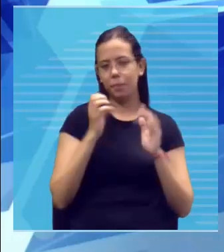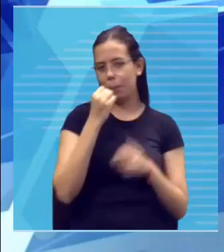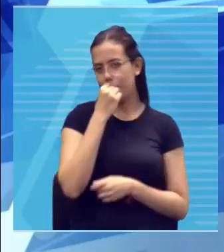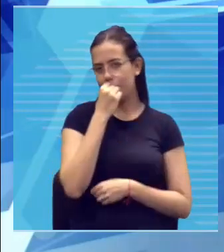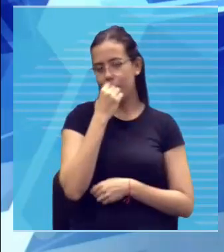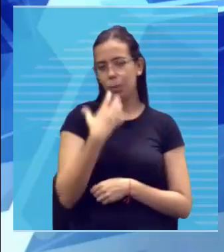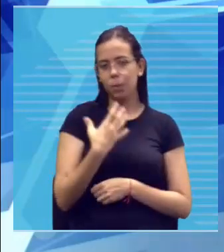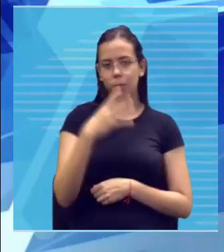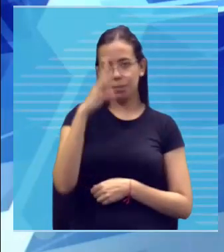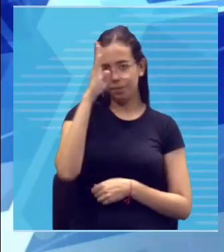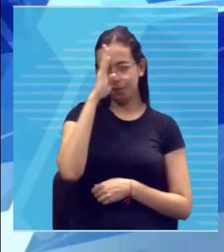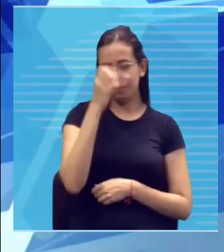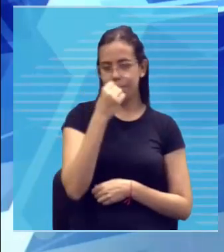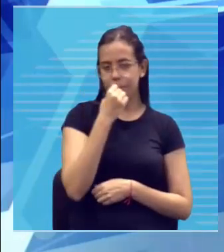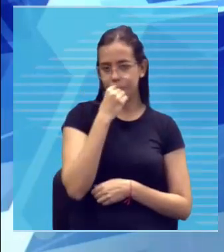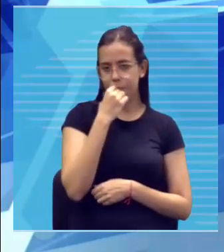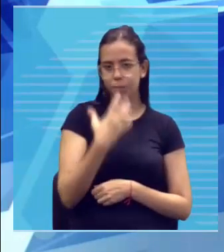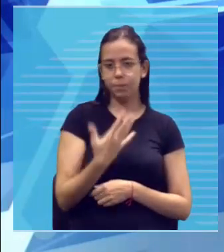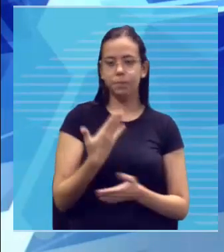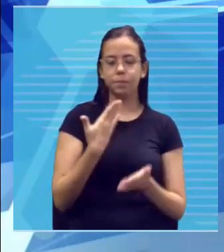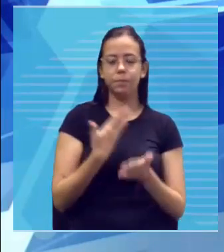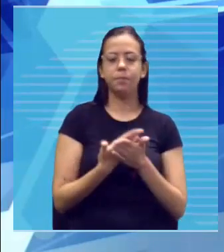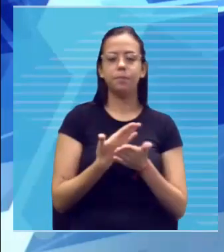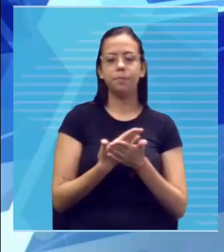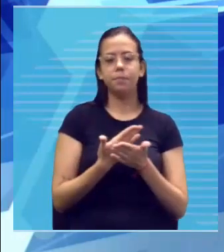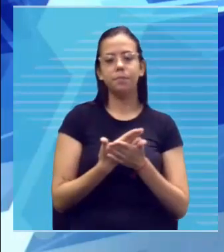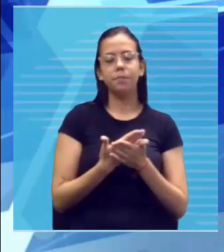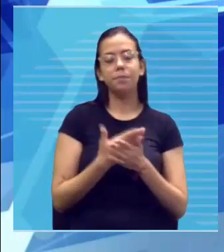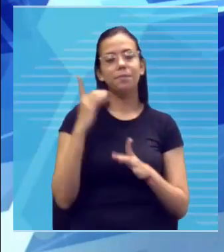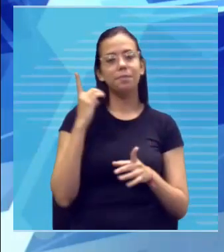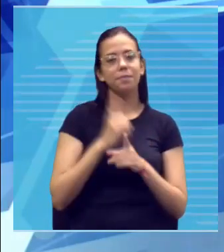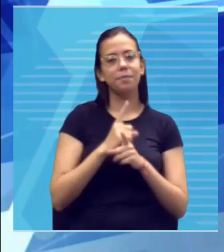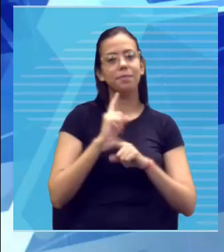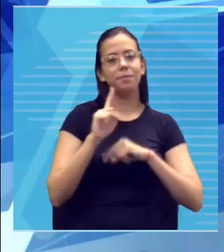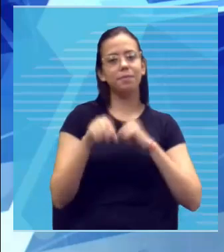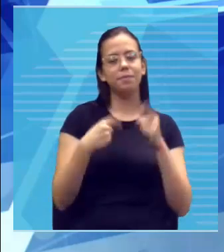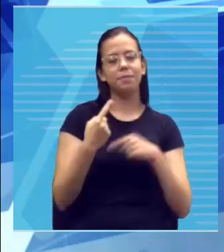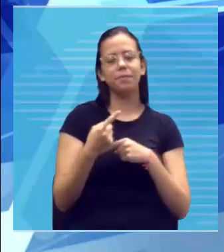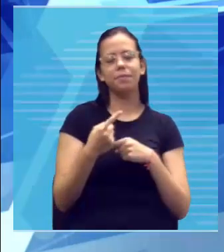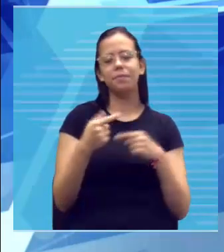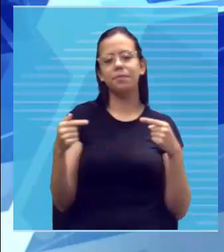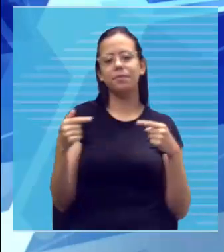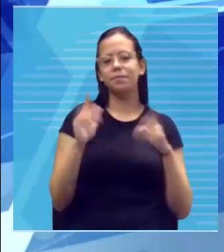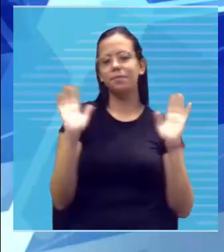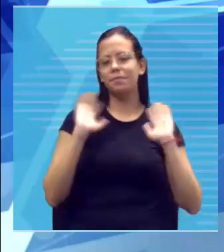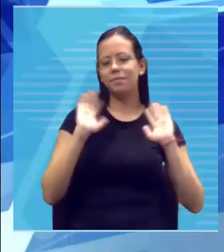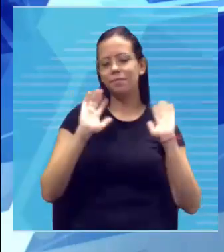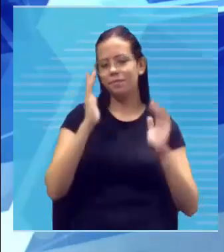quarta-feira a todos Bons estudos tá a gente se encontra na próxima valeu